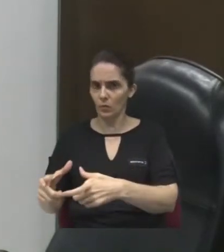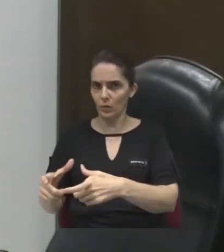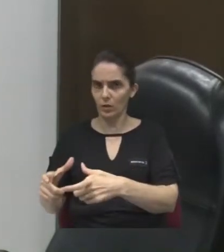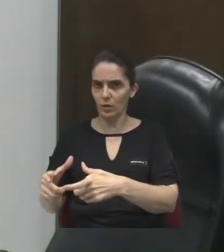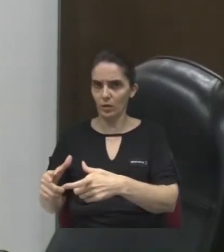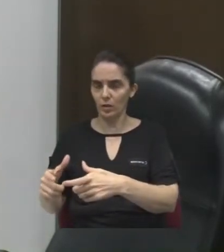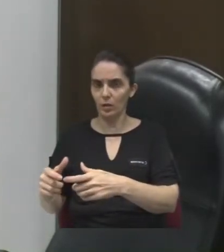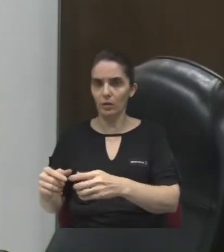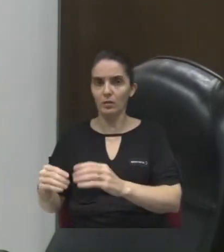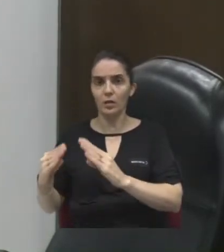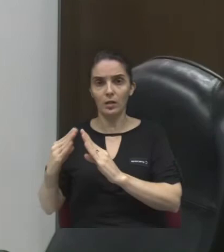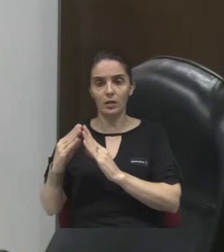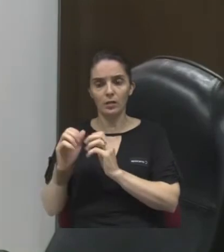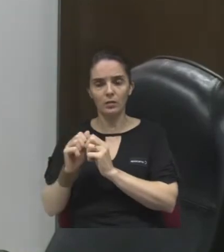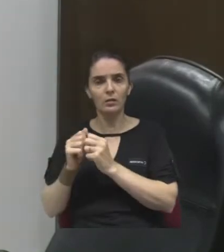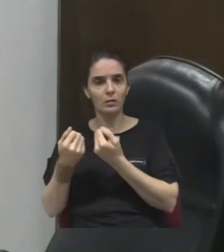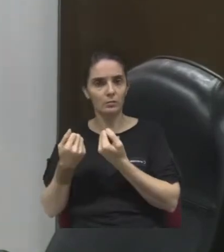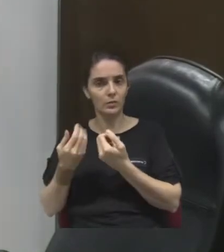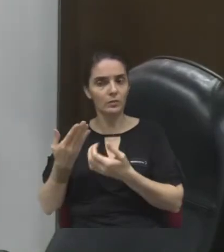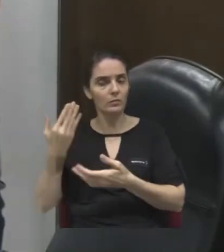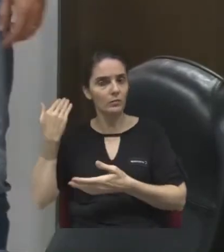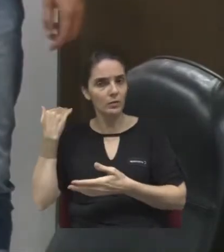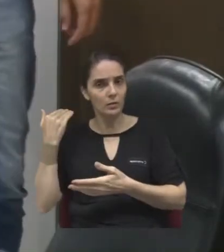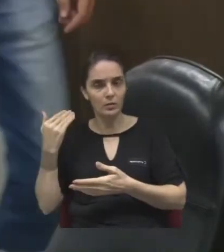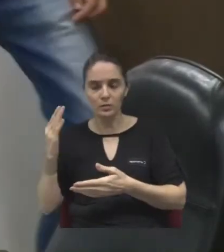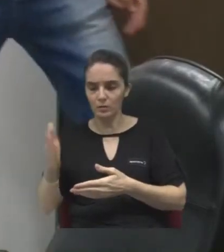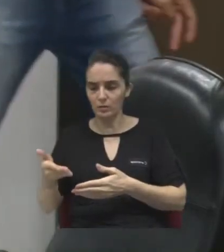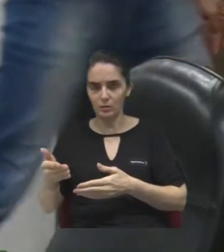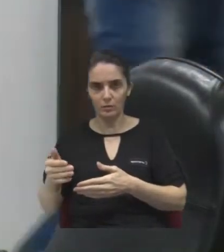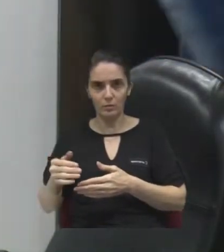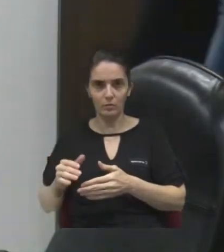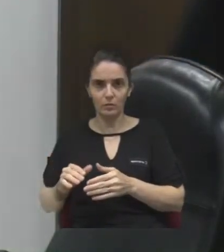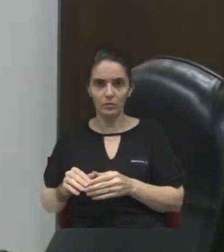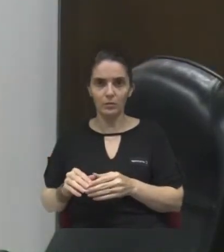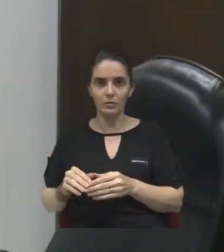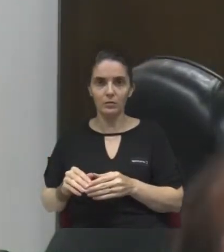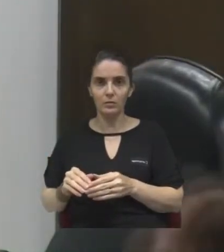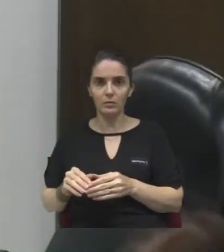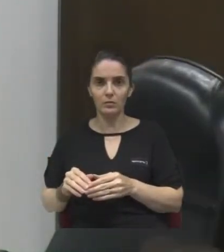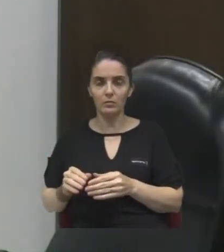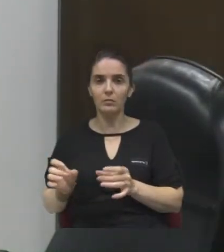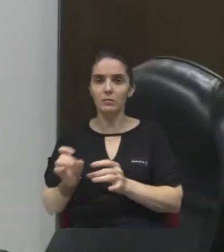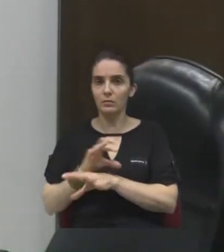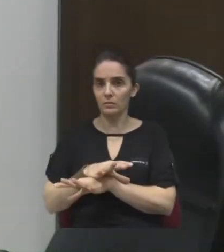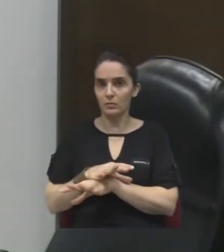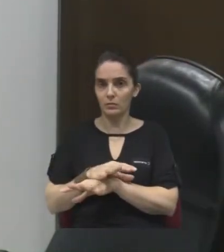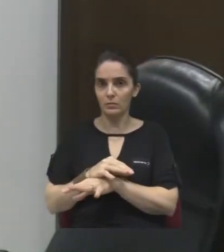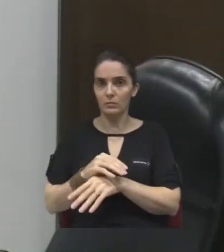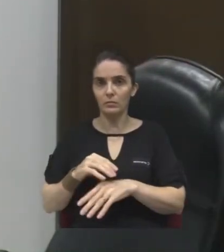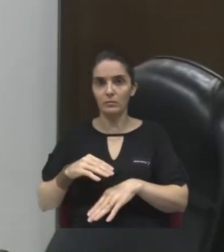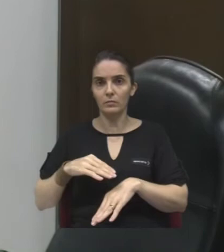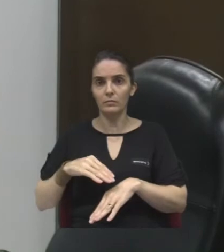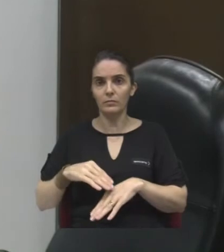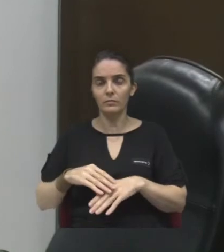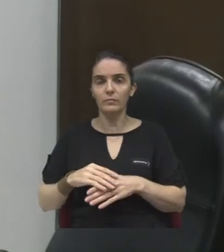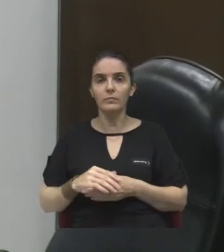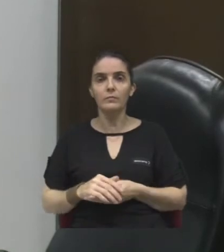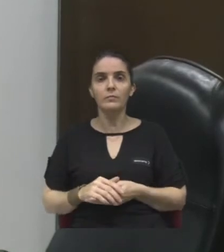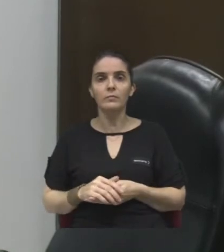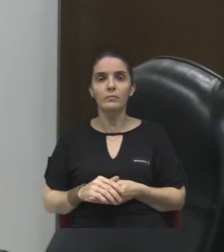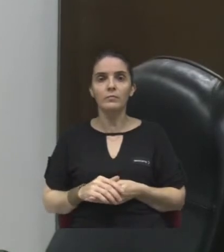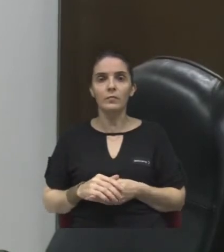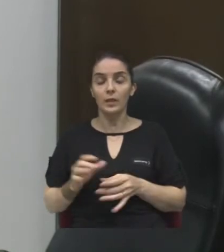por motivo de ser ali, mas porque ficava mais caro do que comprar o pão pronto. Então, com certeza,